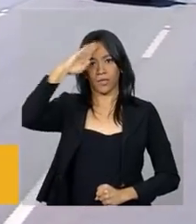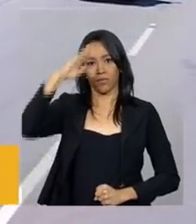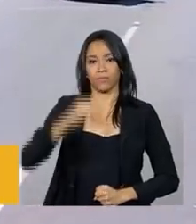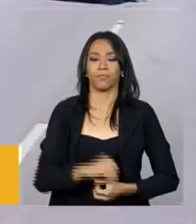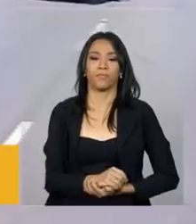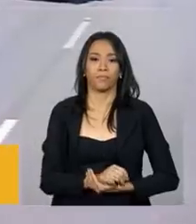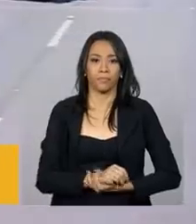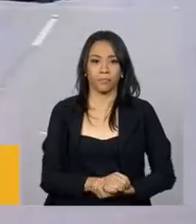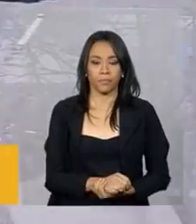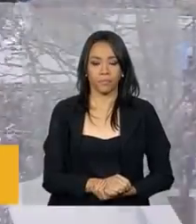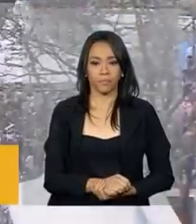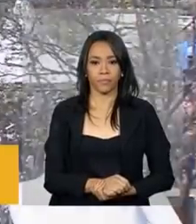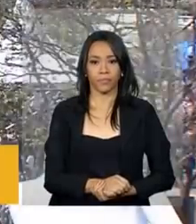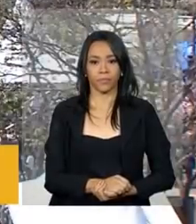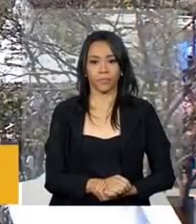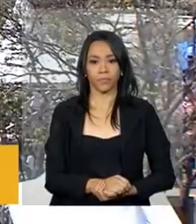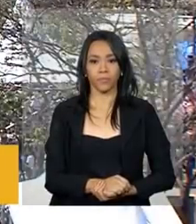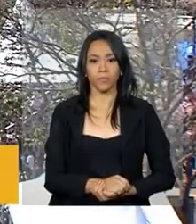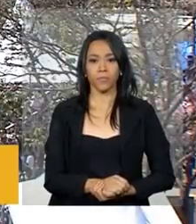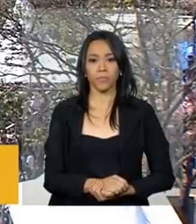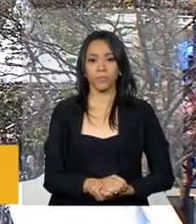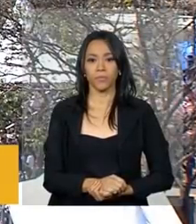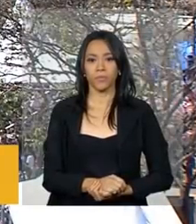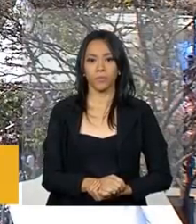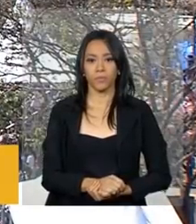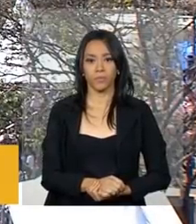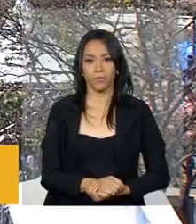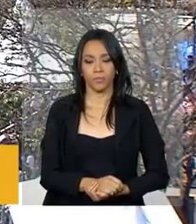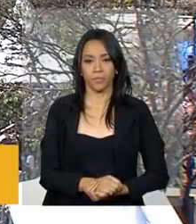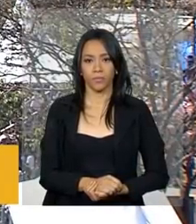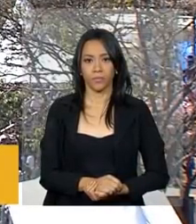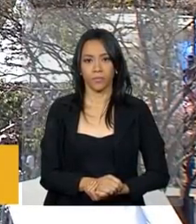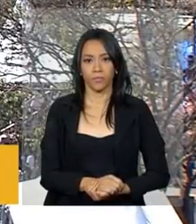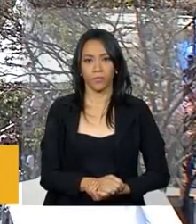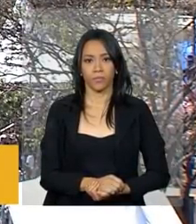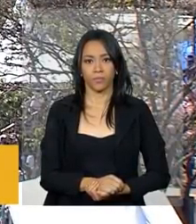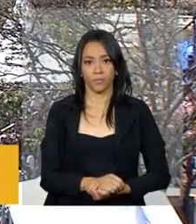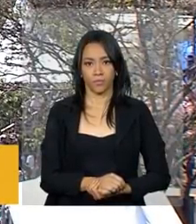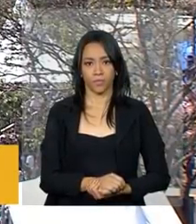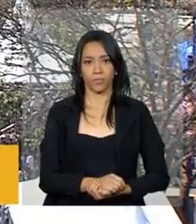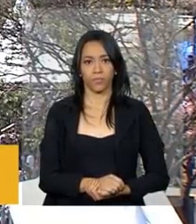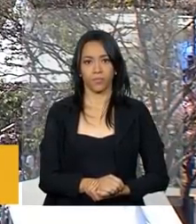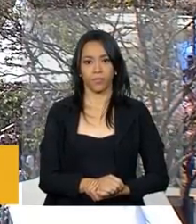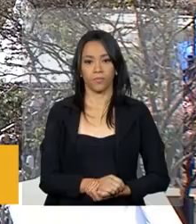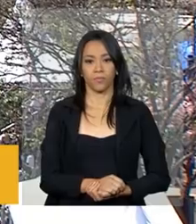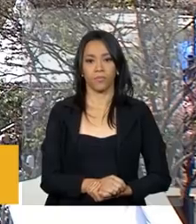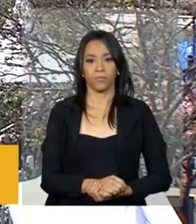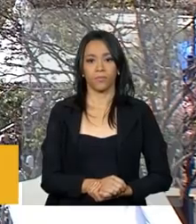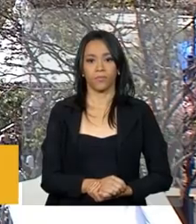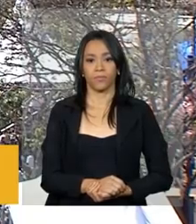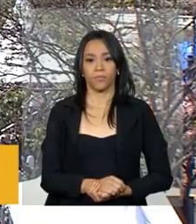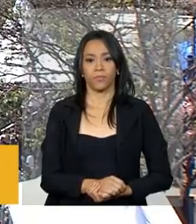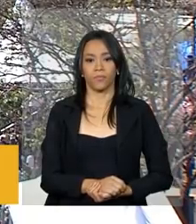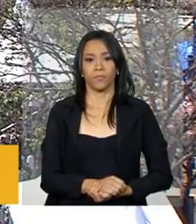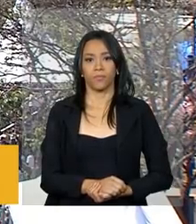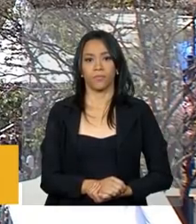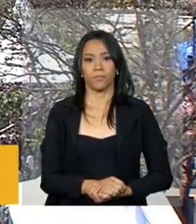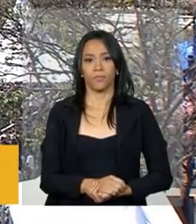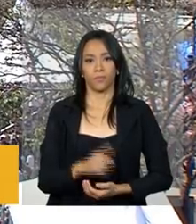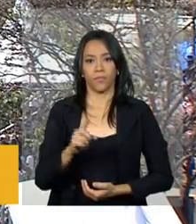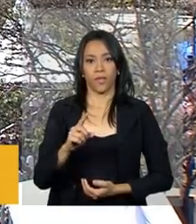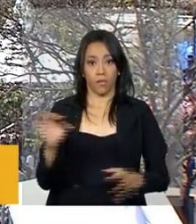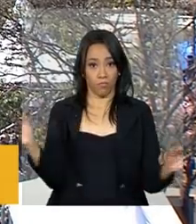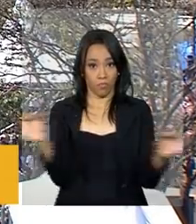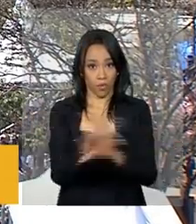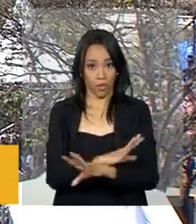Possui capacidade de processamento de 40 alvos simultâneos, sendo capaz de classificar aeronaves... Após, então, o nosso desfile dos